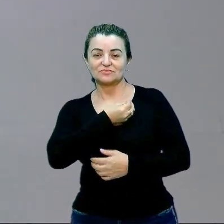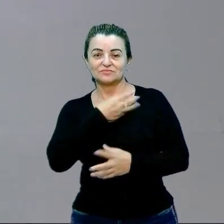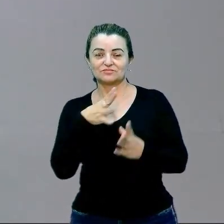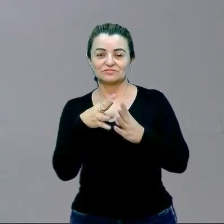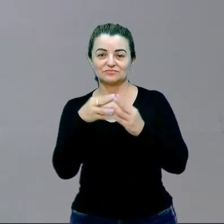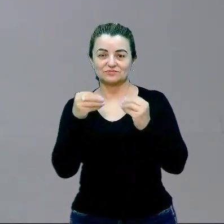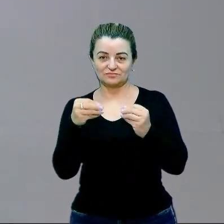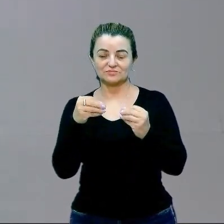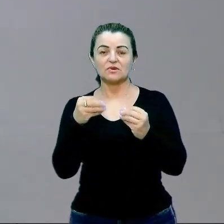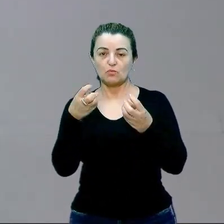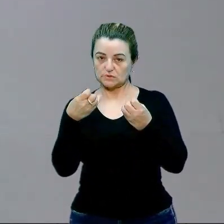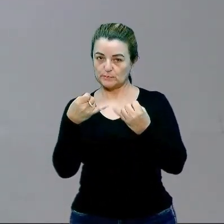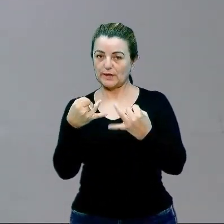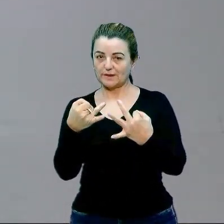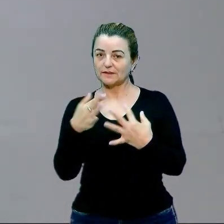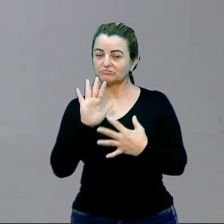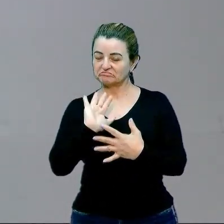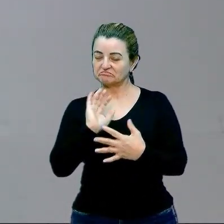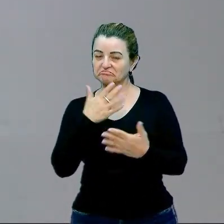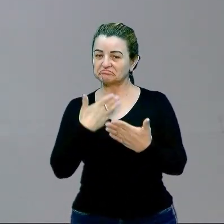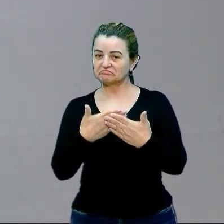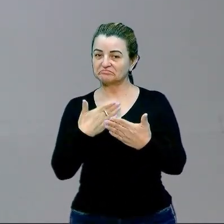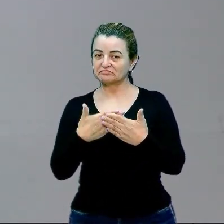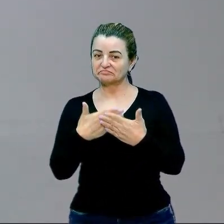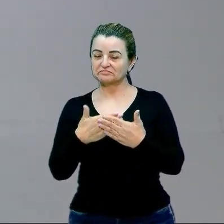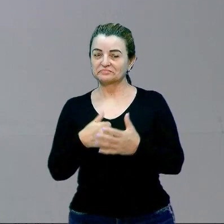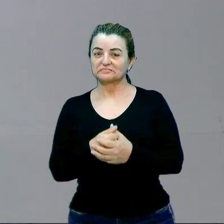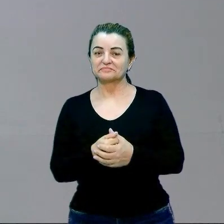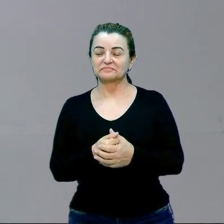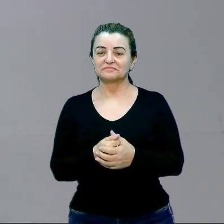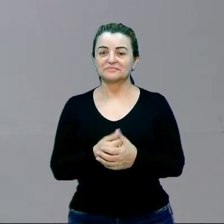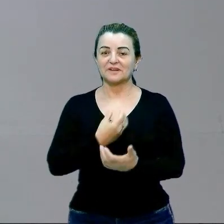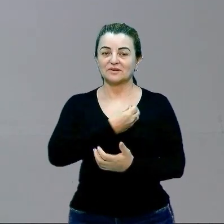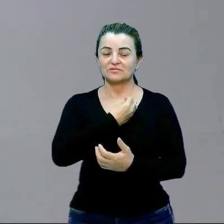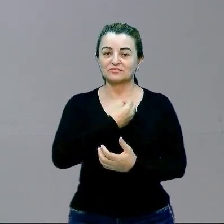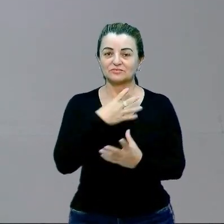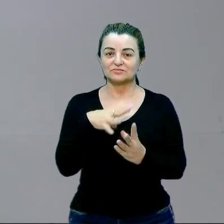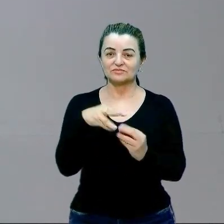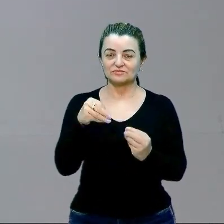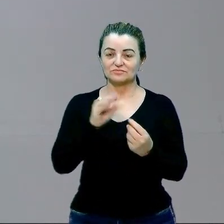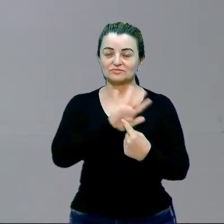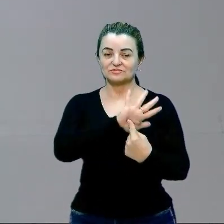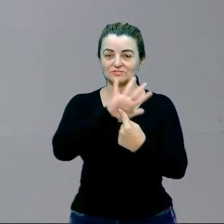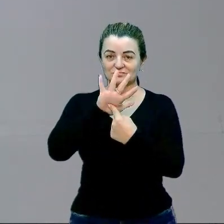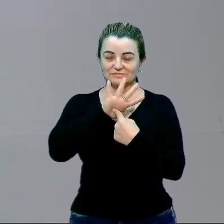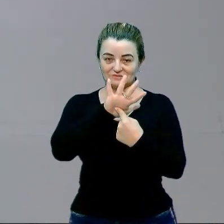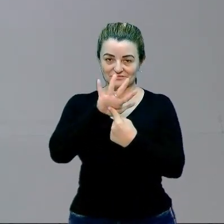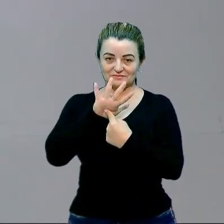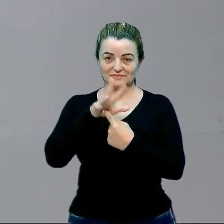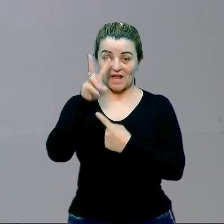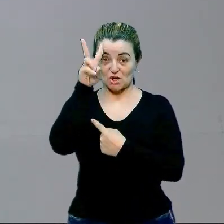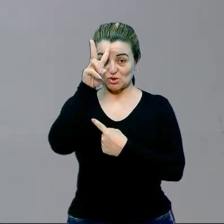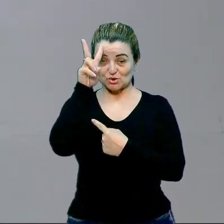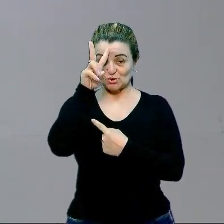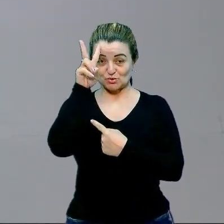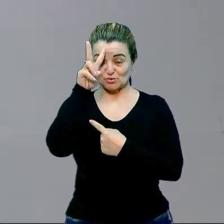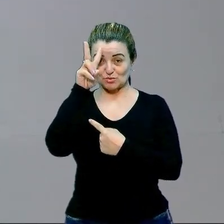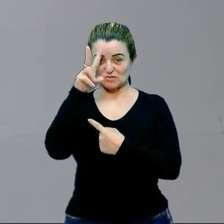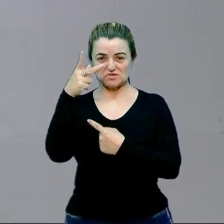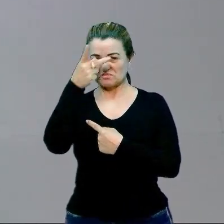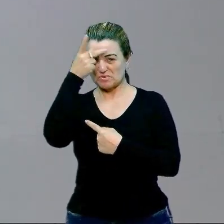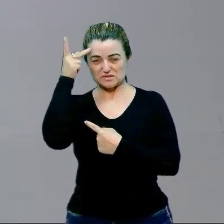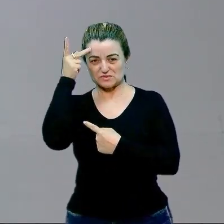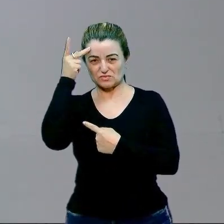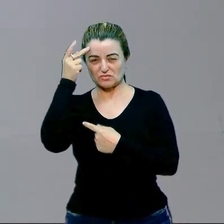gente vai ter uma aula específica sobre, mas adiantando ali, Vidas Secas retrata a história de retirantes,